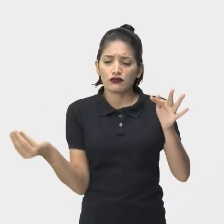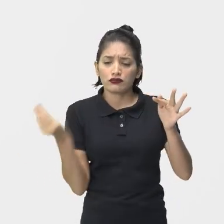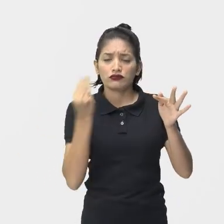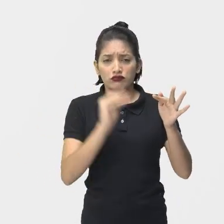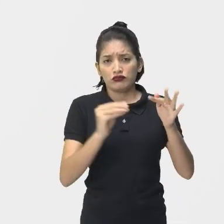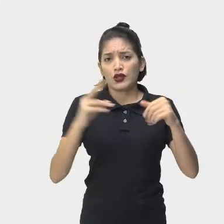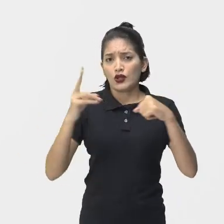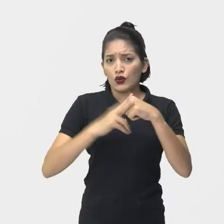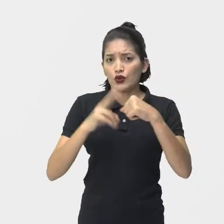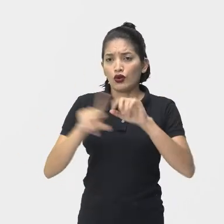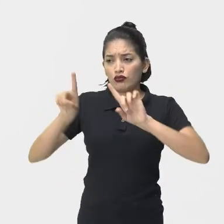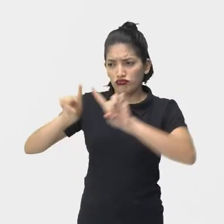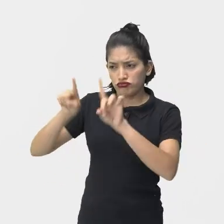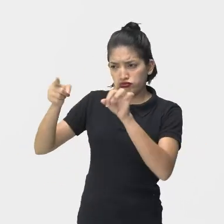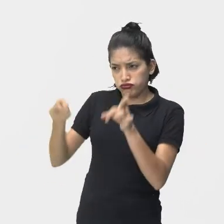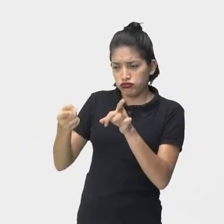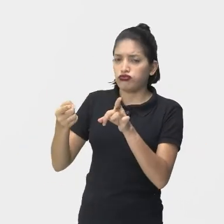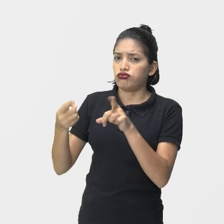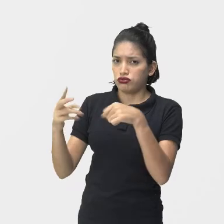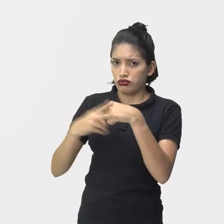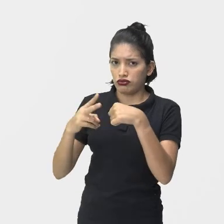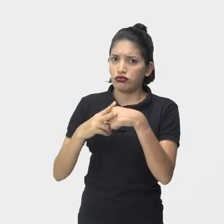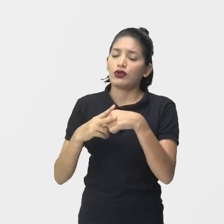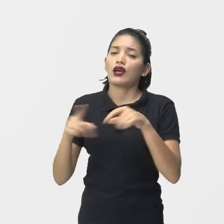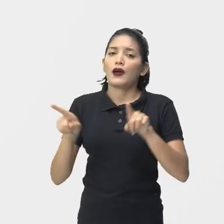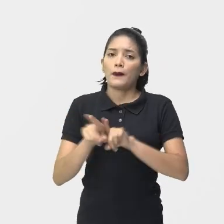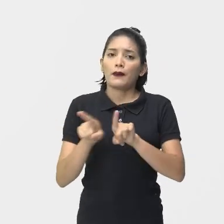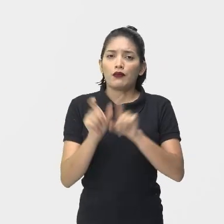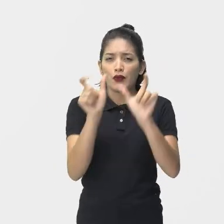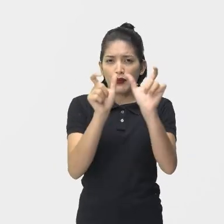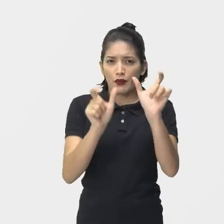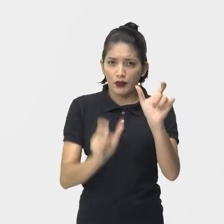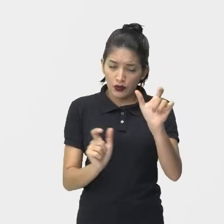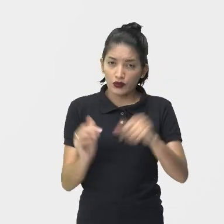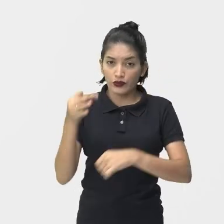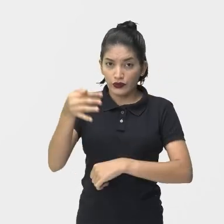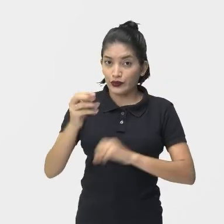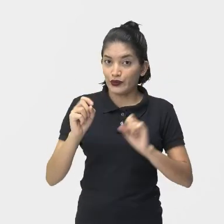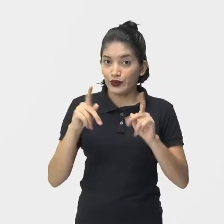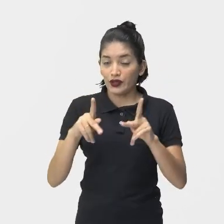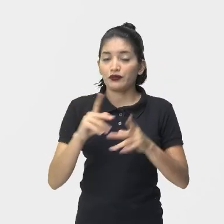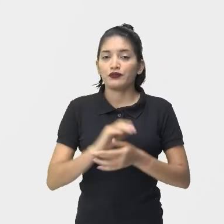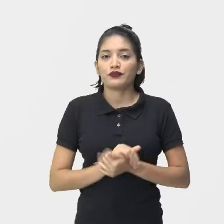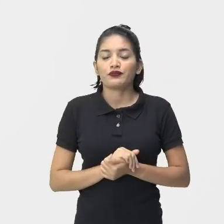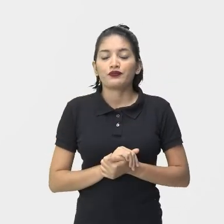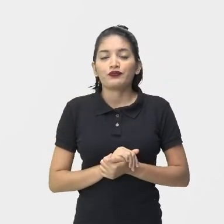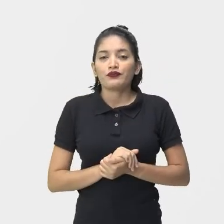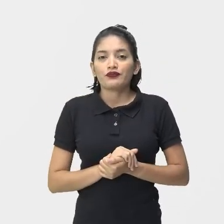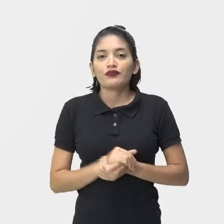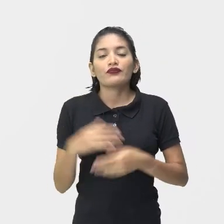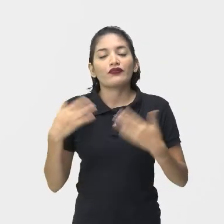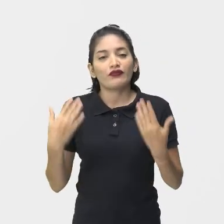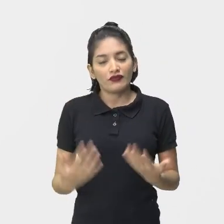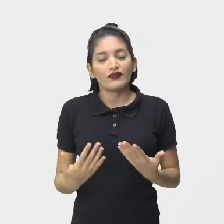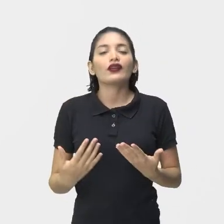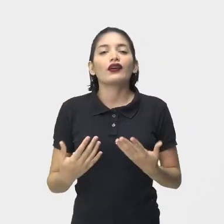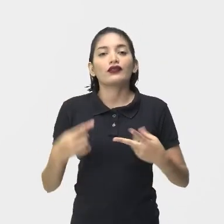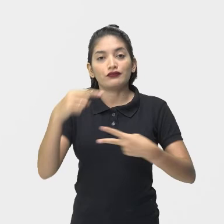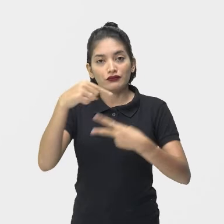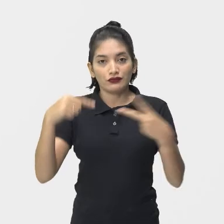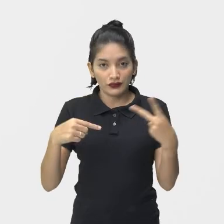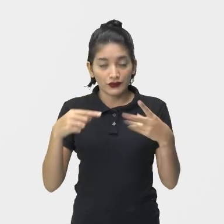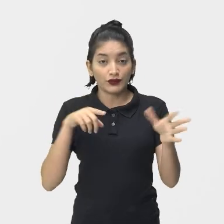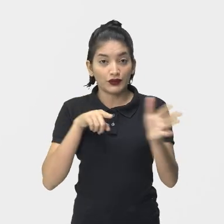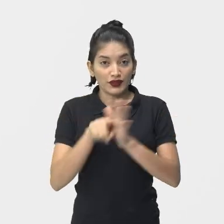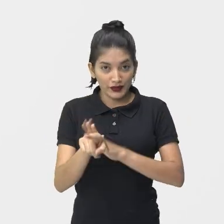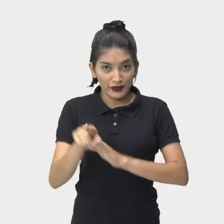usando verbos entre parênteses, conjugando-os no futuro imperfeito. Tá certo? Então, essas são as